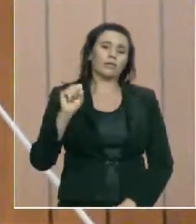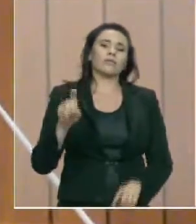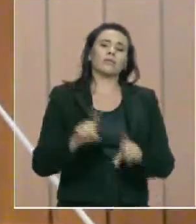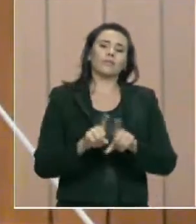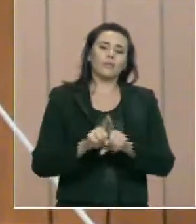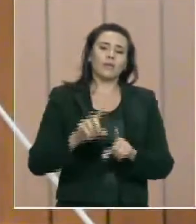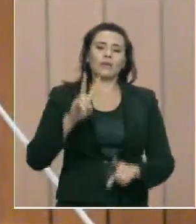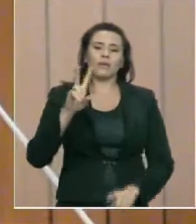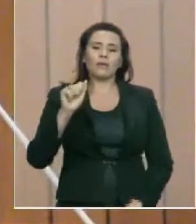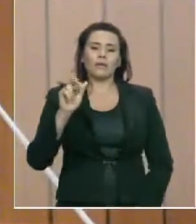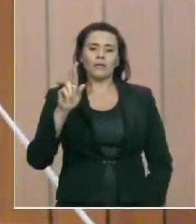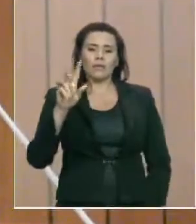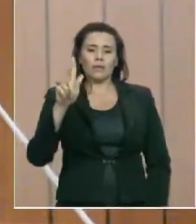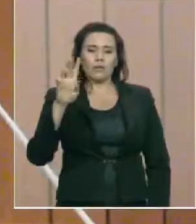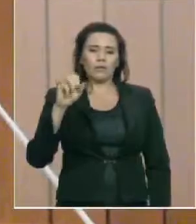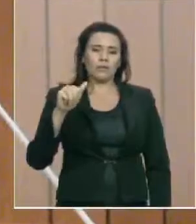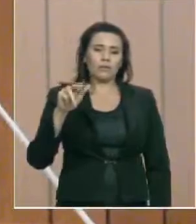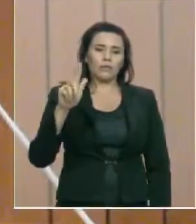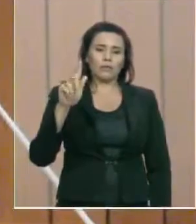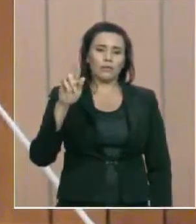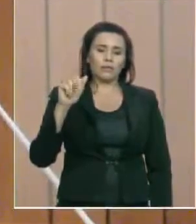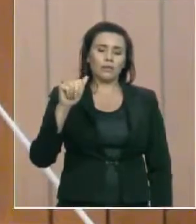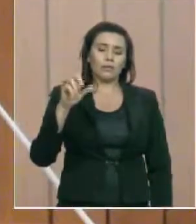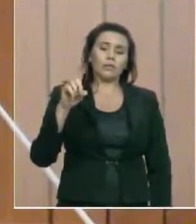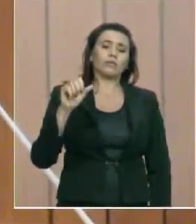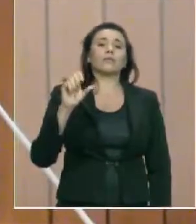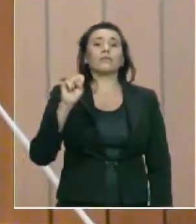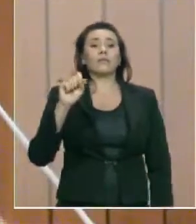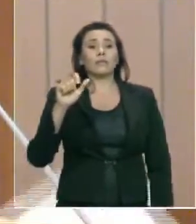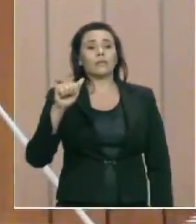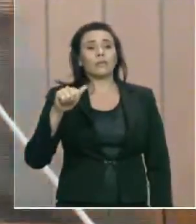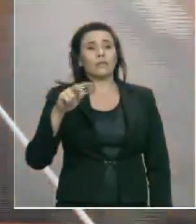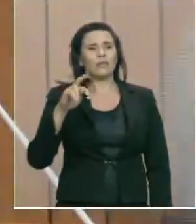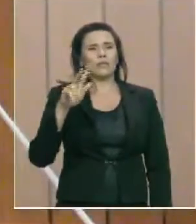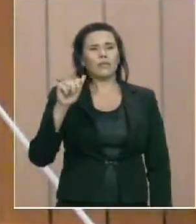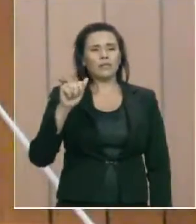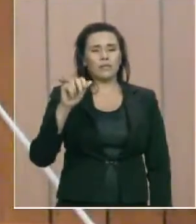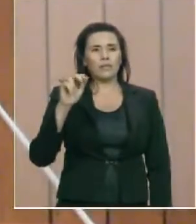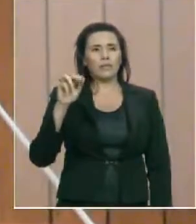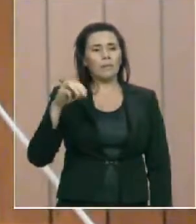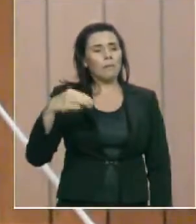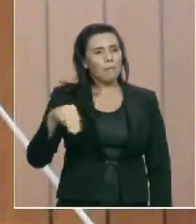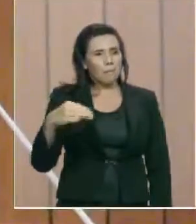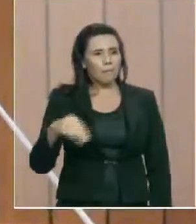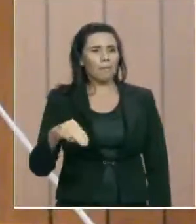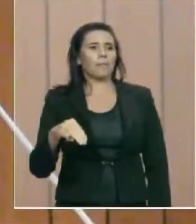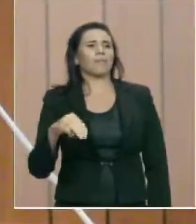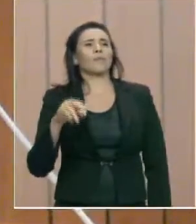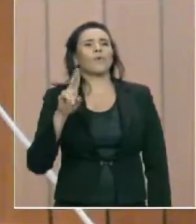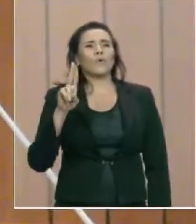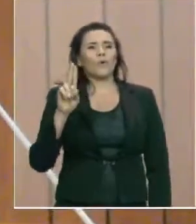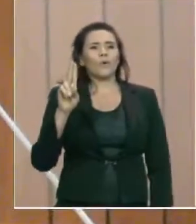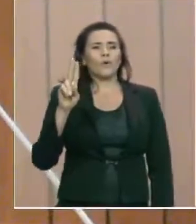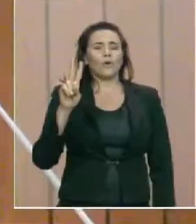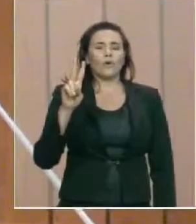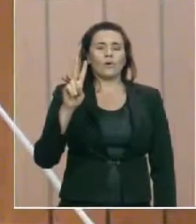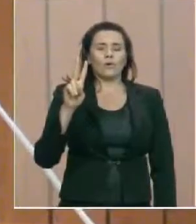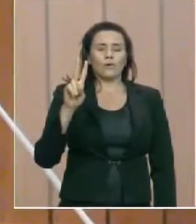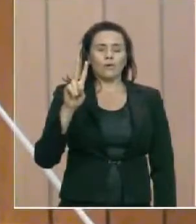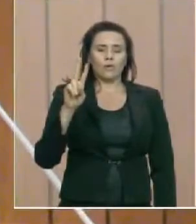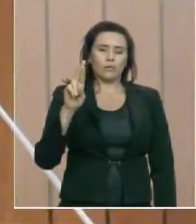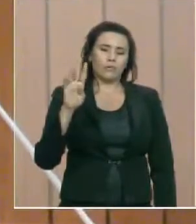Vargem Grande, Santana do Maranhão, no Baixo Parnaíba, Urbano Santo, e ainda todos, quase todos